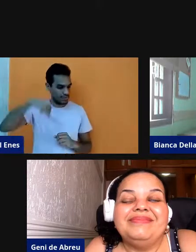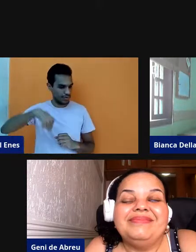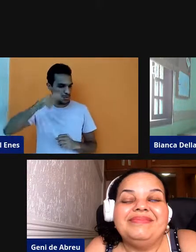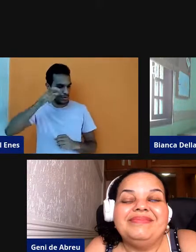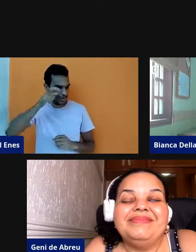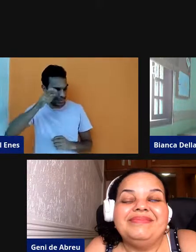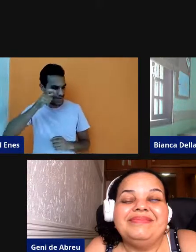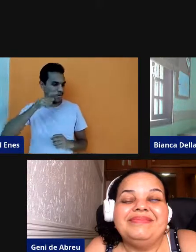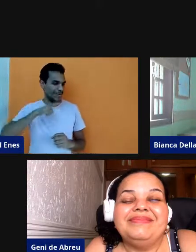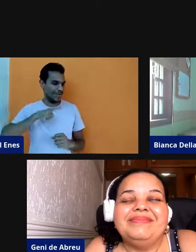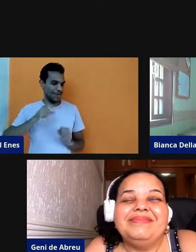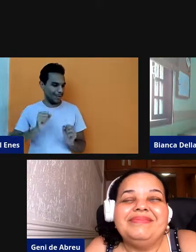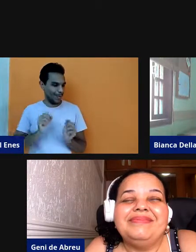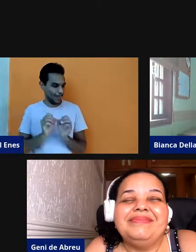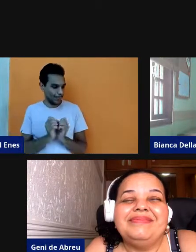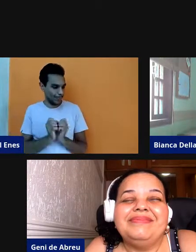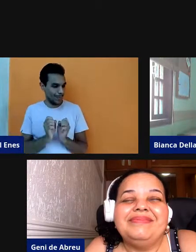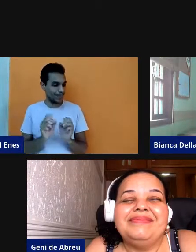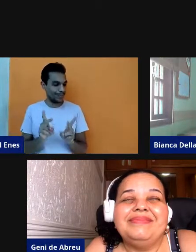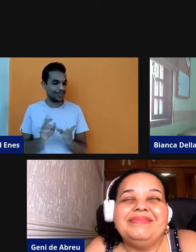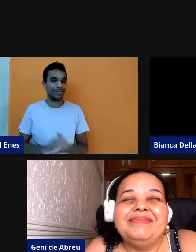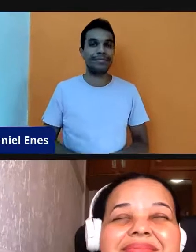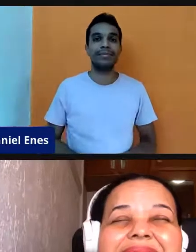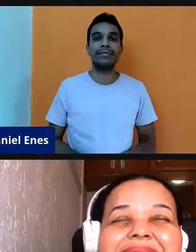acompanhando a live.